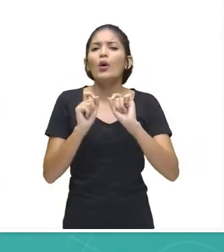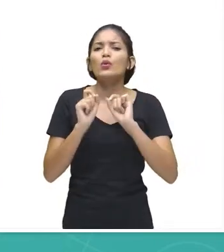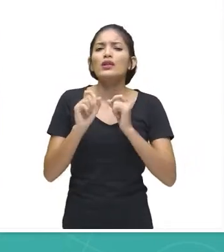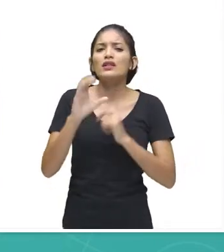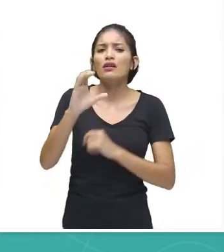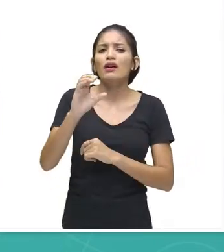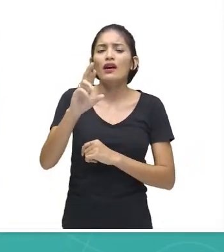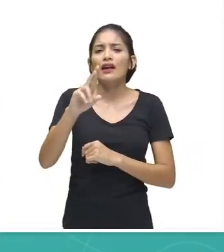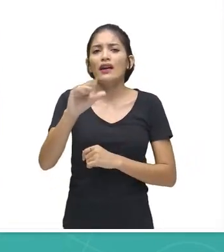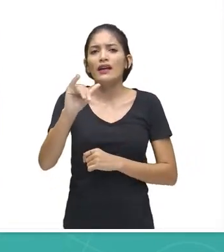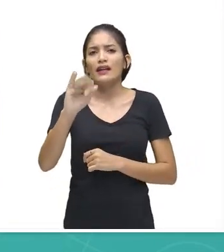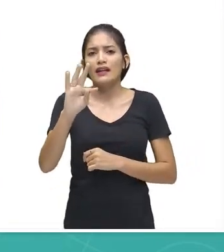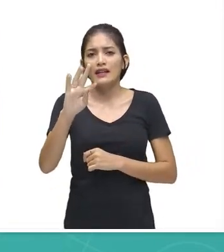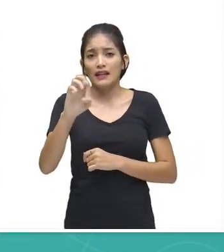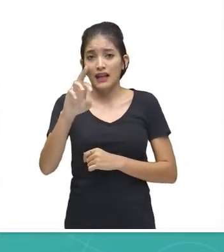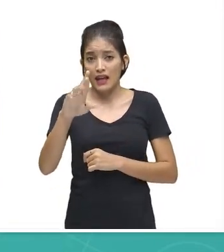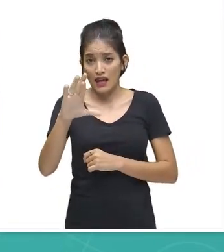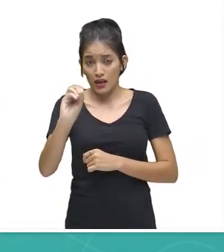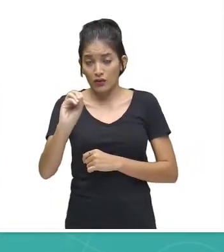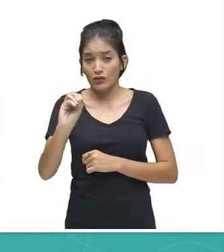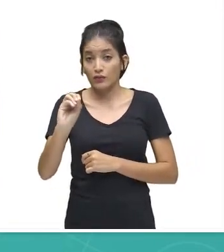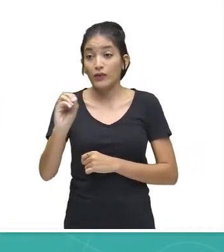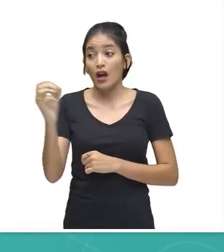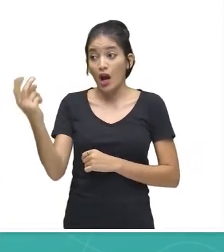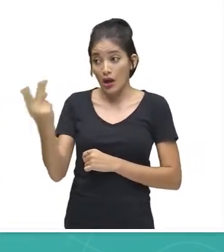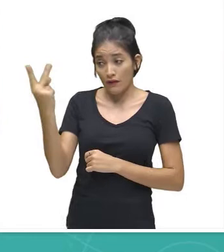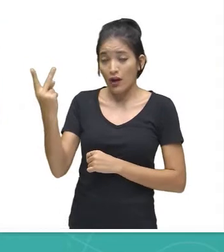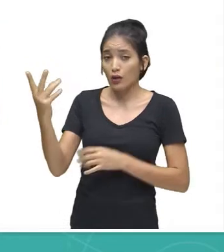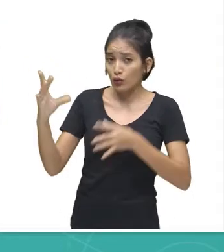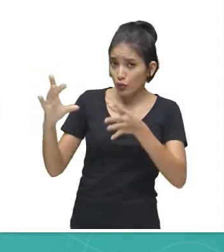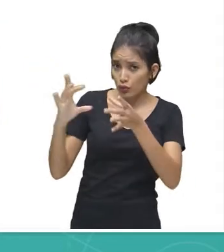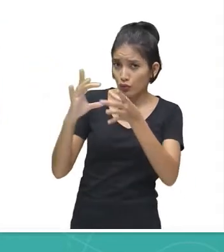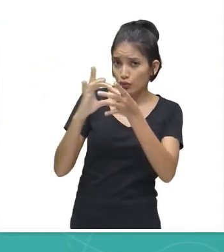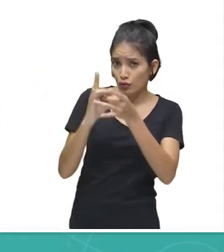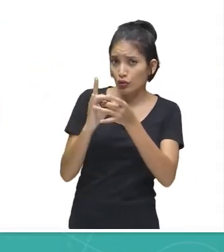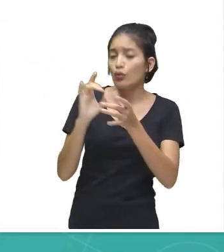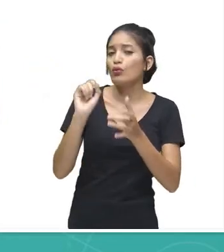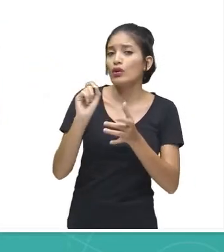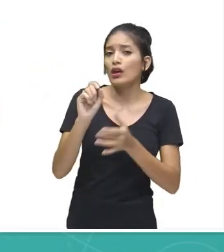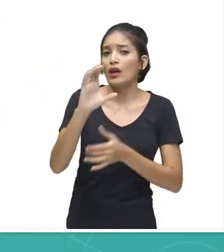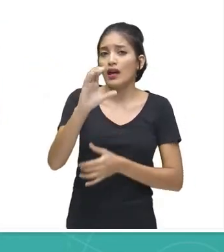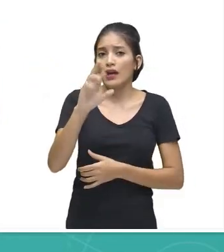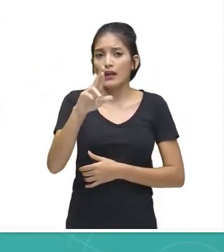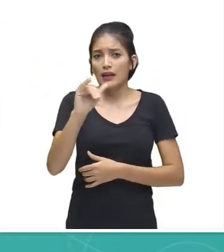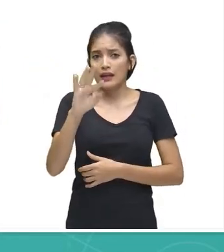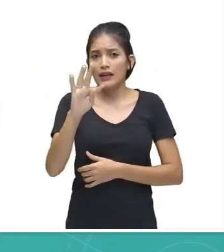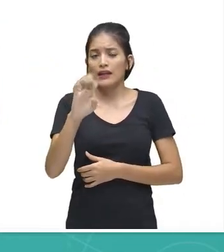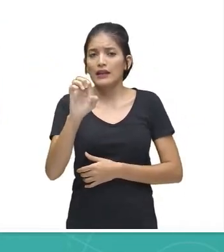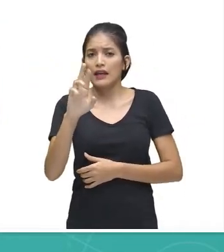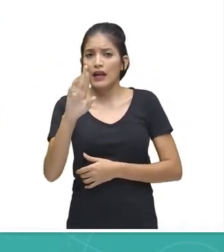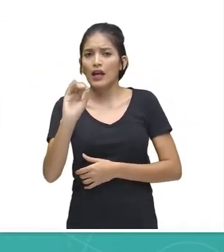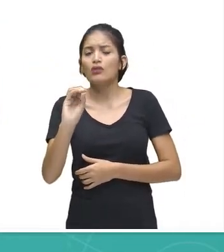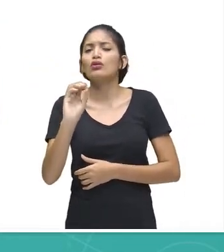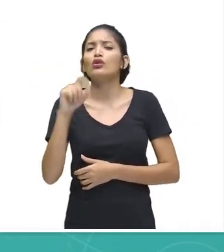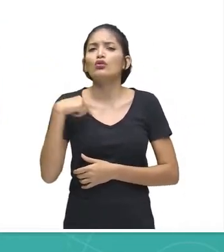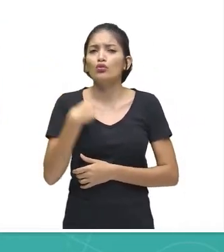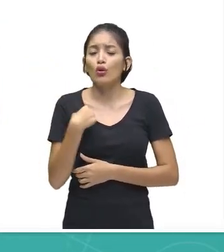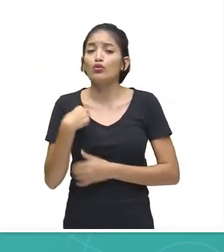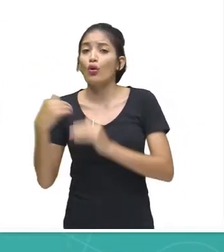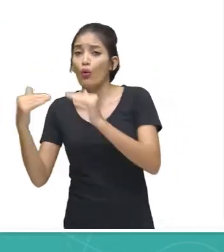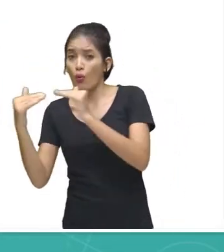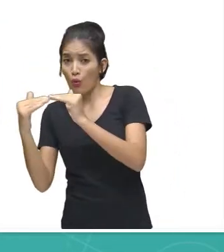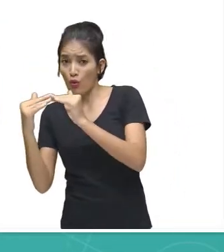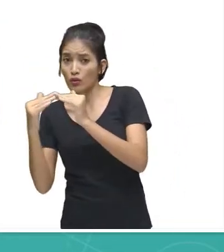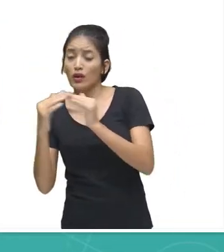critérios. Os valores são critérios segundo os quais valorizamos ou desvalorizamos algo.